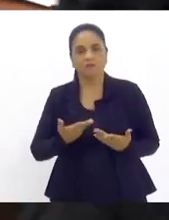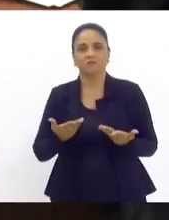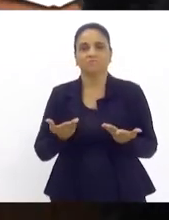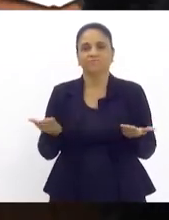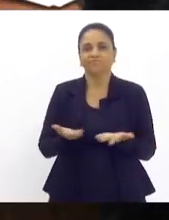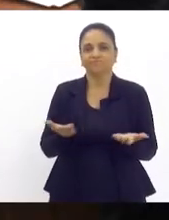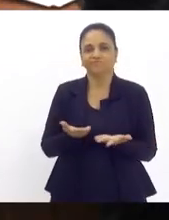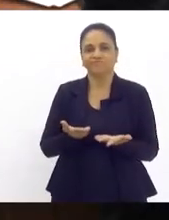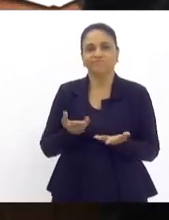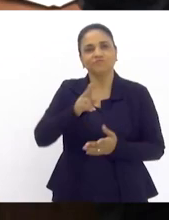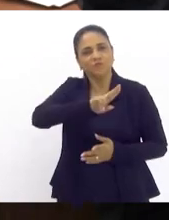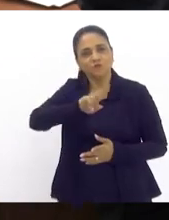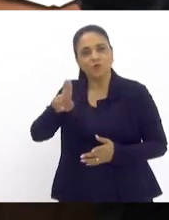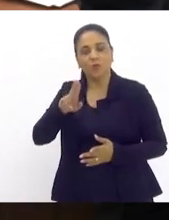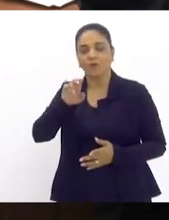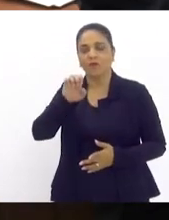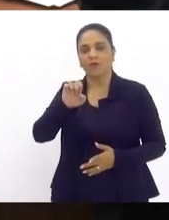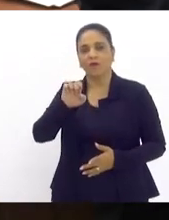da professora